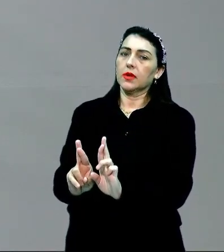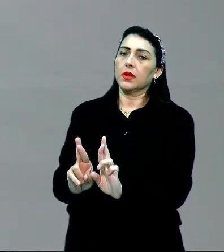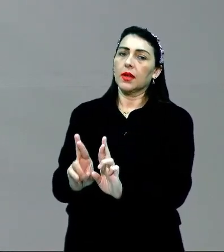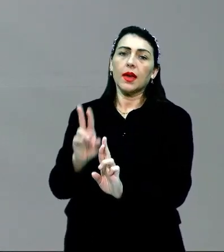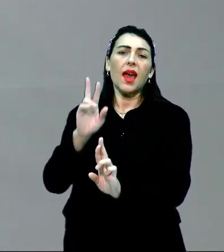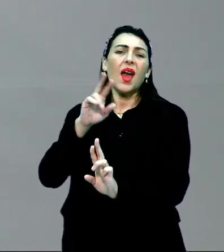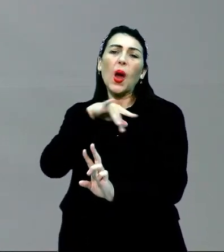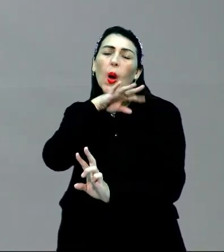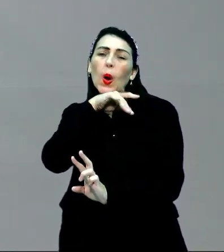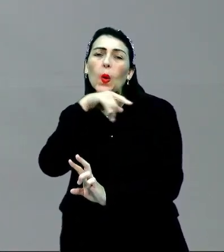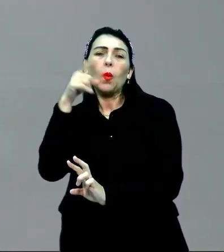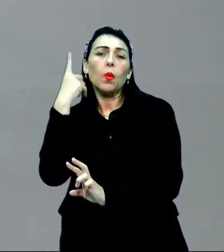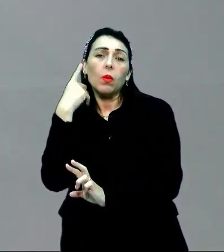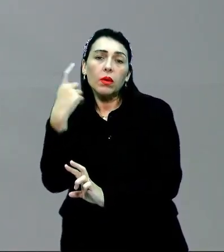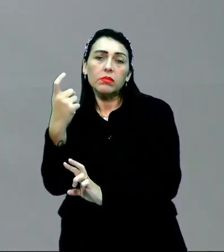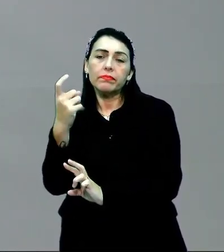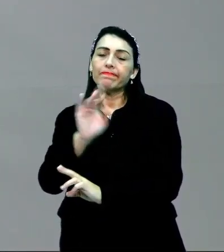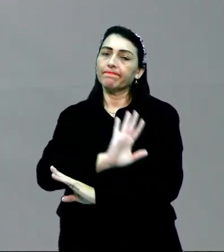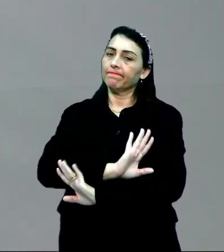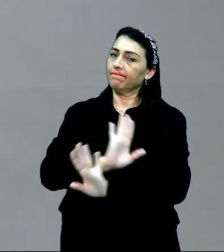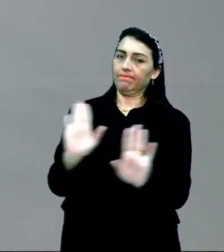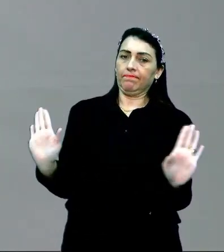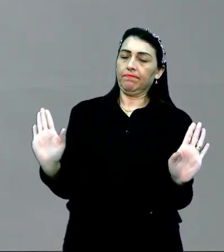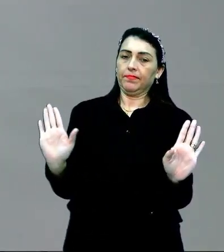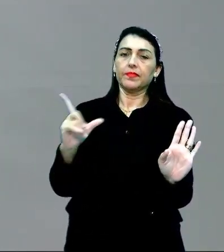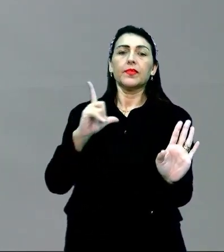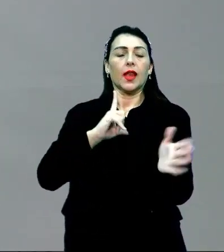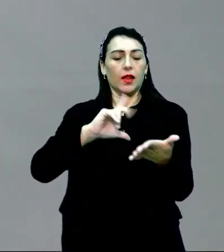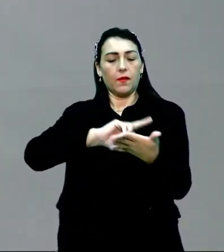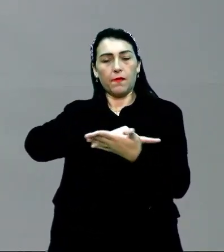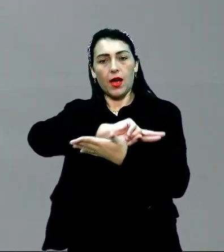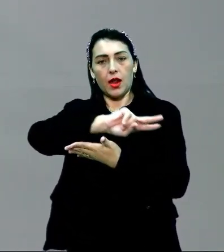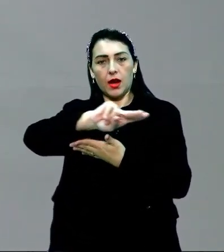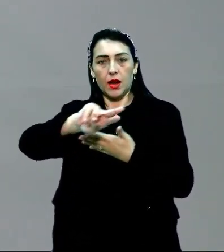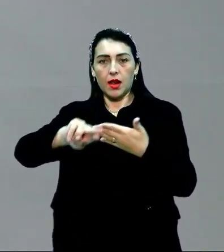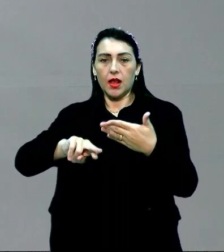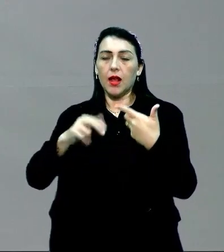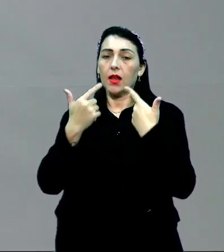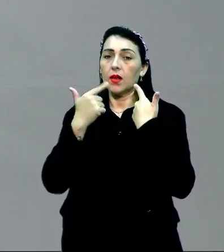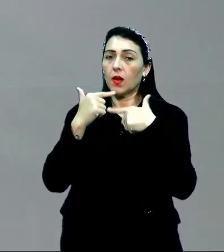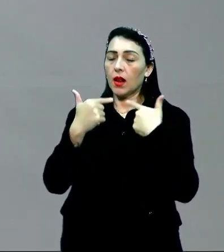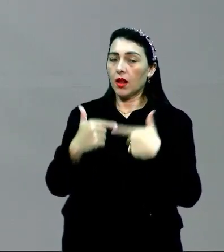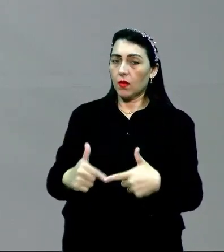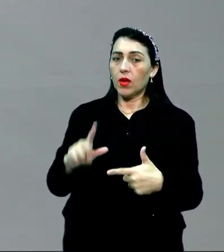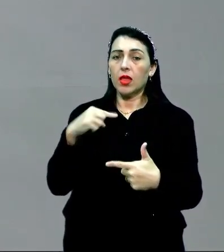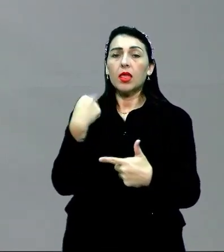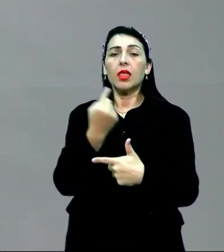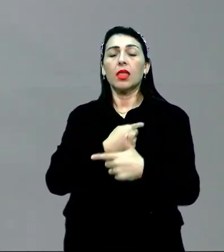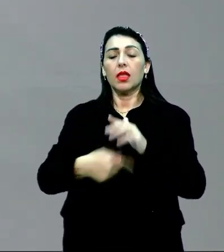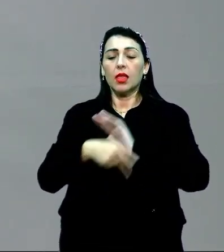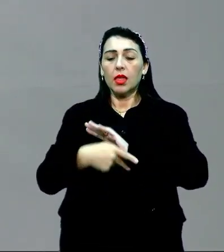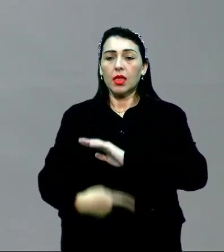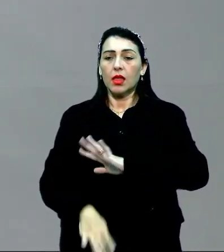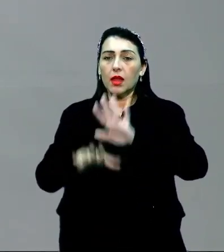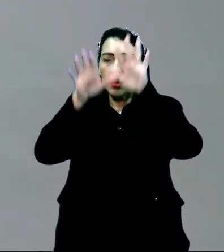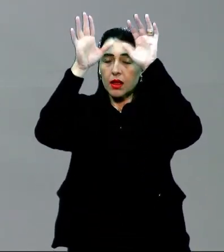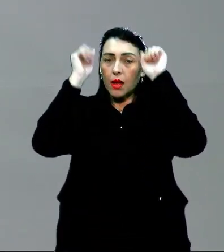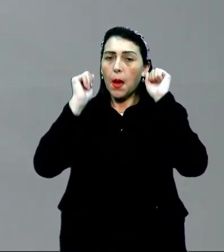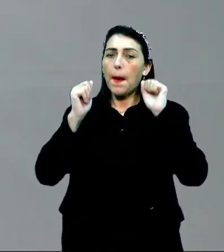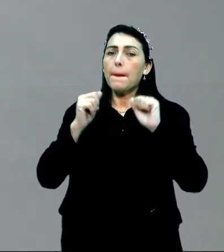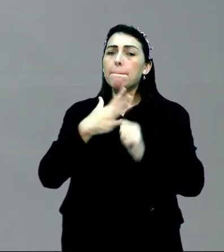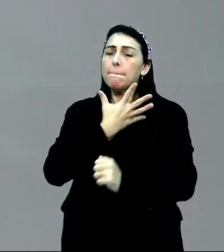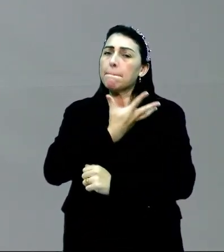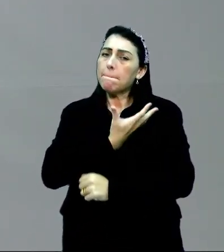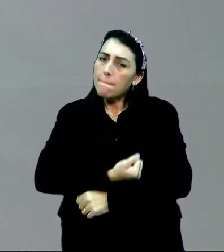né não galera nós temos nossos variações linguísticas né Nós já criamos nos sentimos muito mal